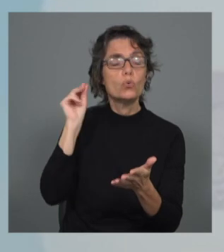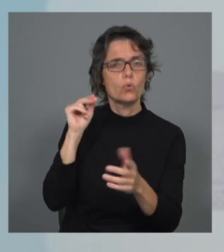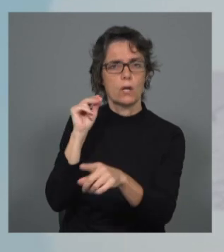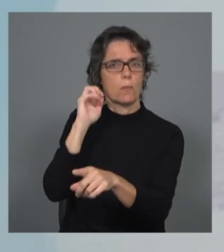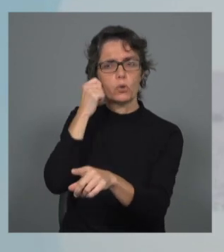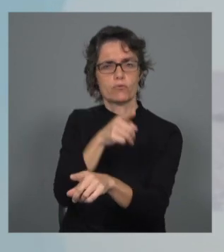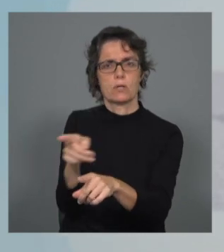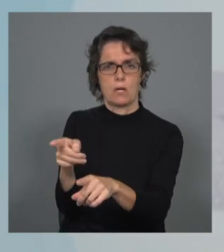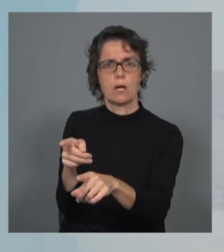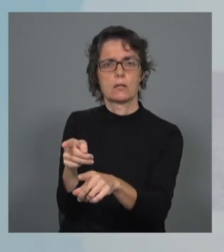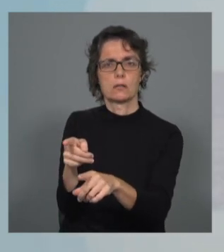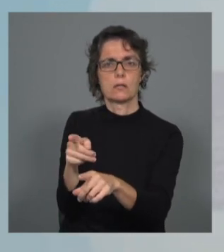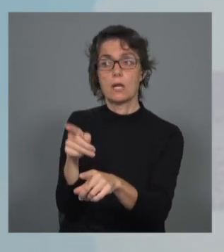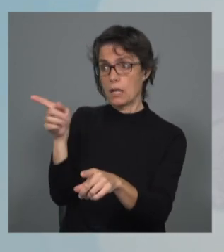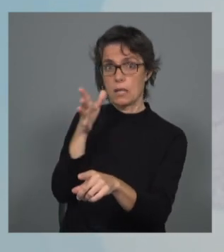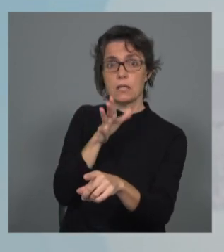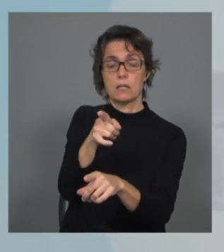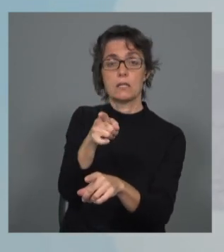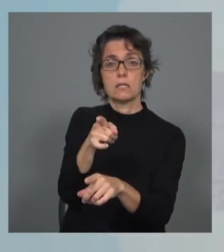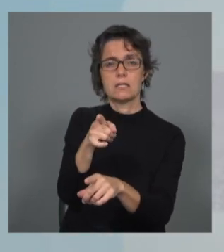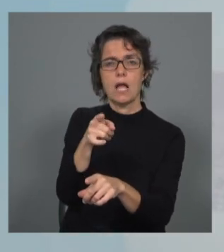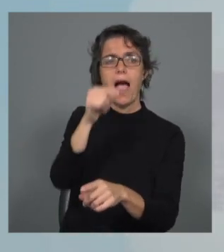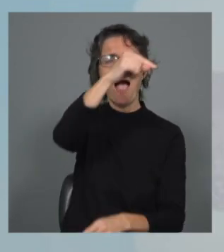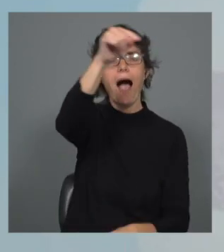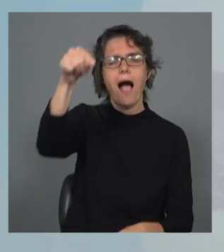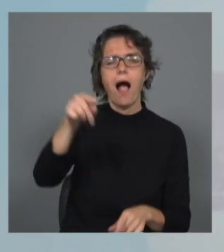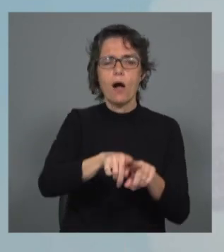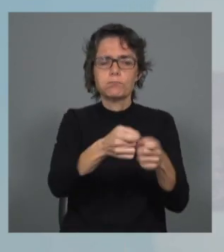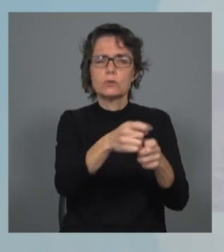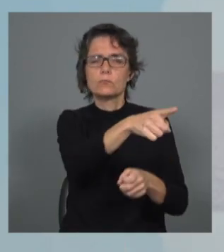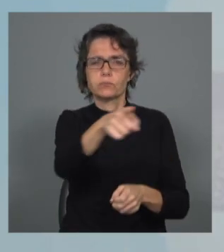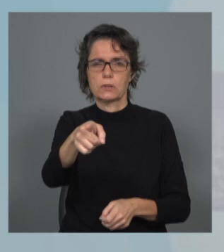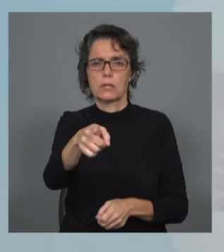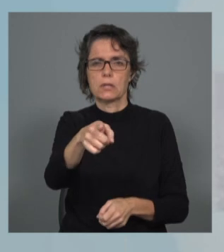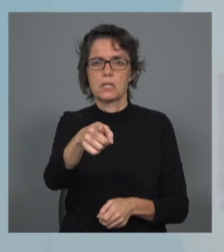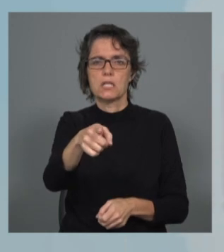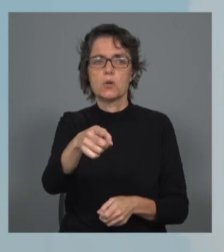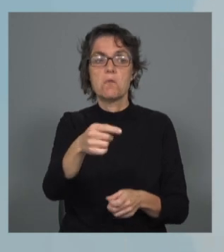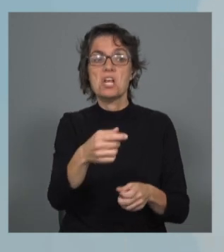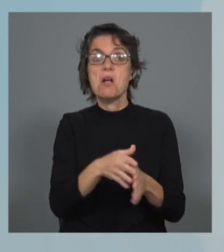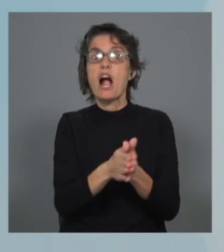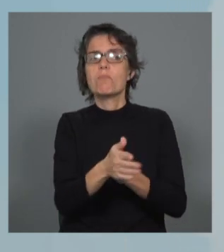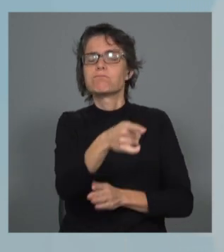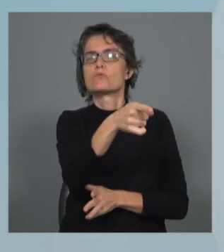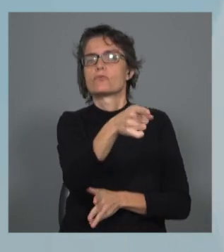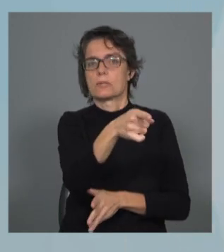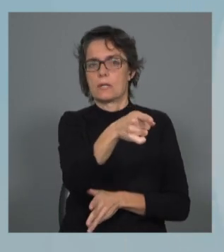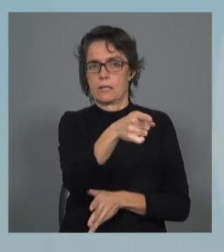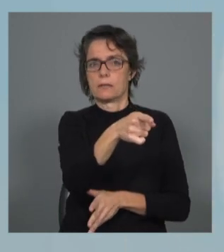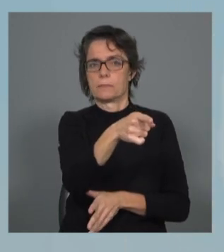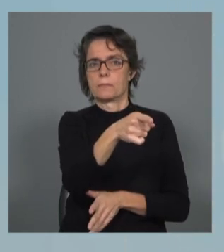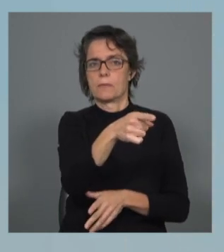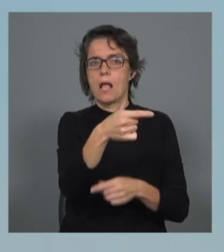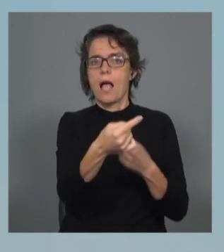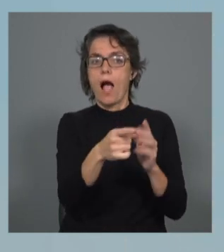a 100%, acabou de dizer, o ruído político, que a propaganda que veio associada a uma